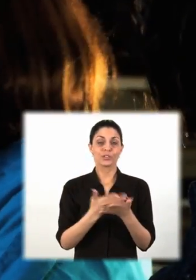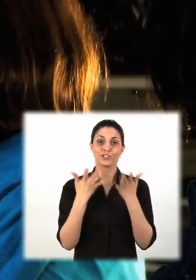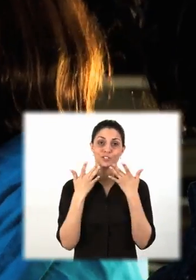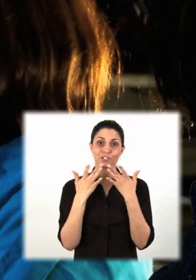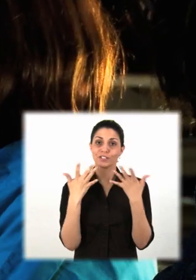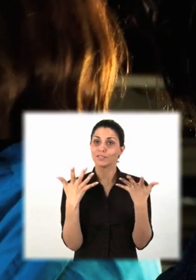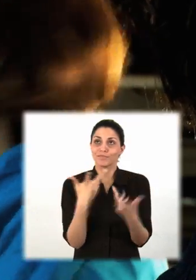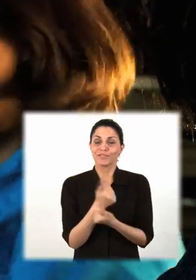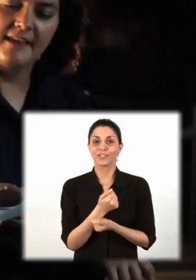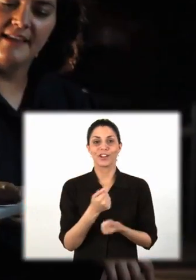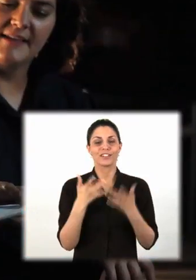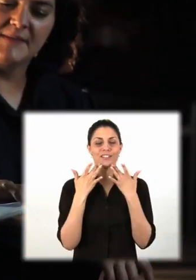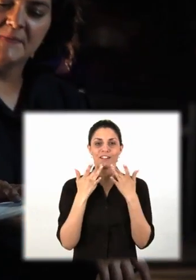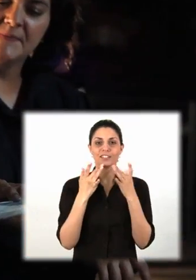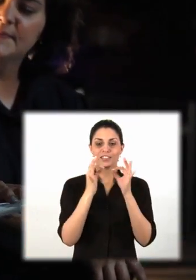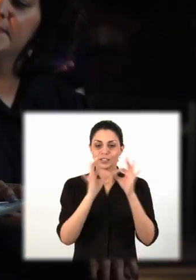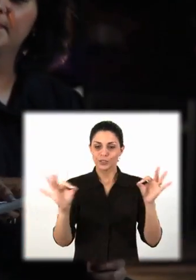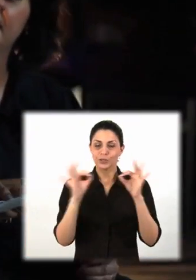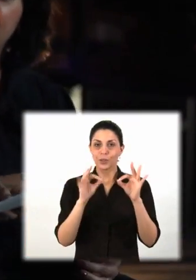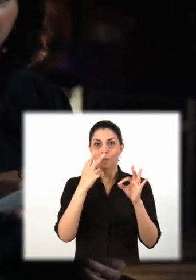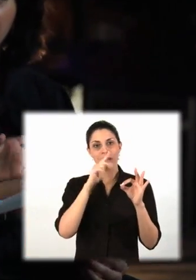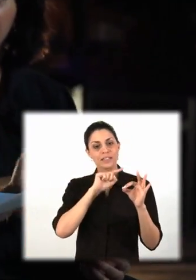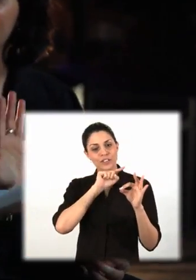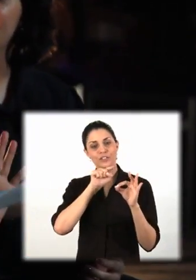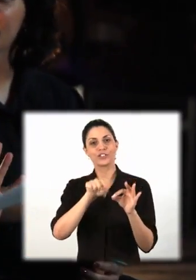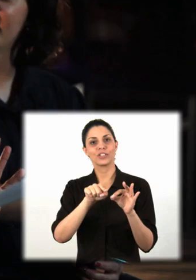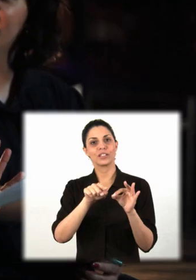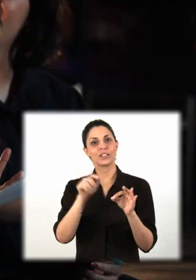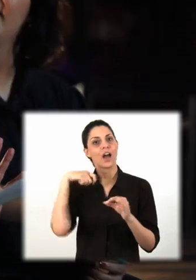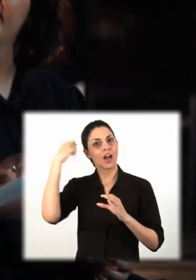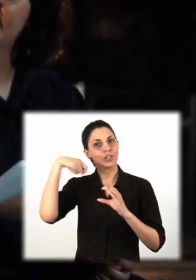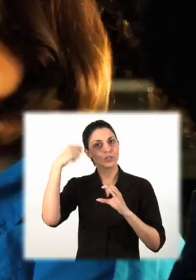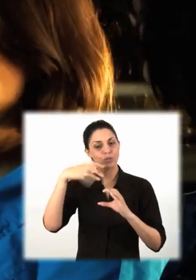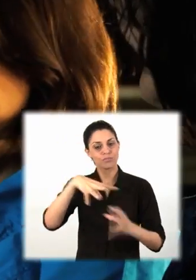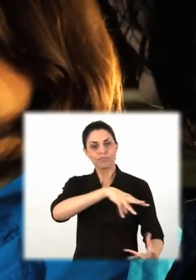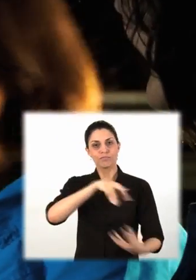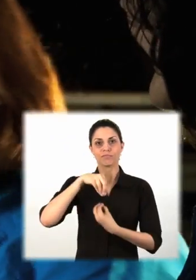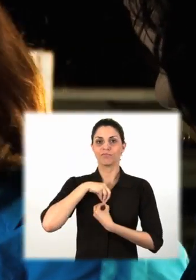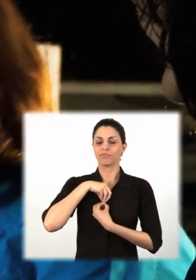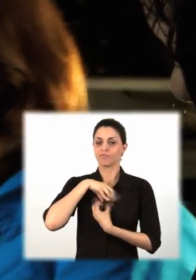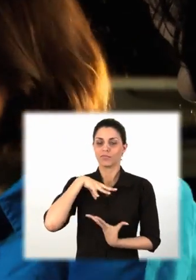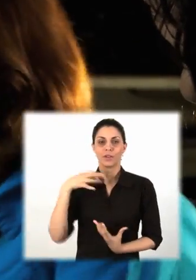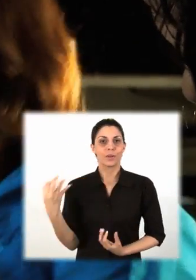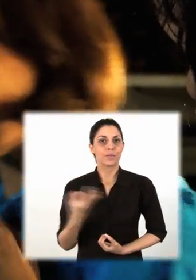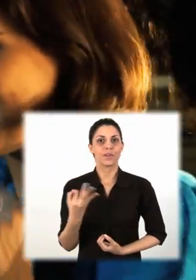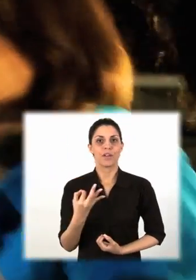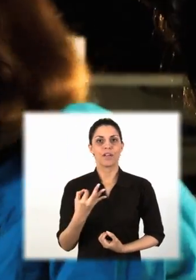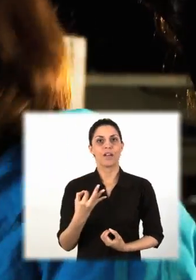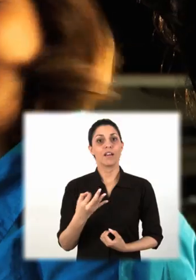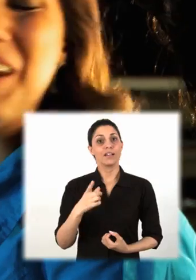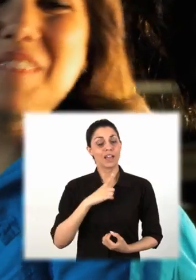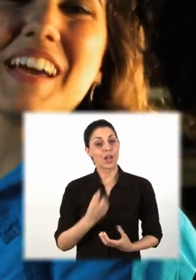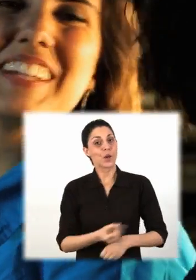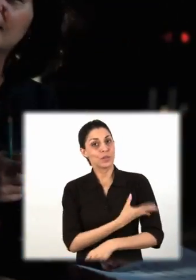teatro e adora teatro, aqui a pontuação ficou quase indicação para os atores, né? Como vocês devem ler, essa frase aqui é com emoção